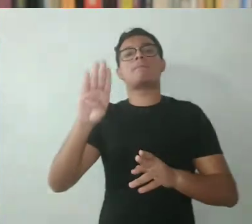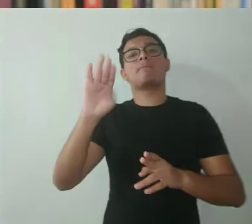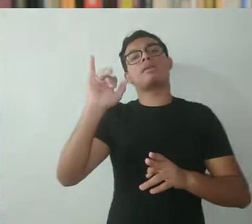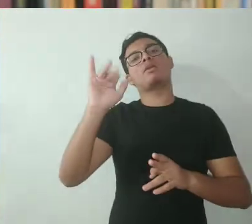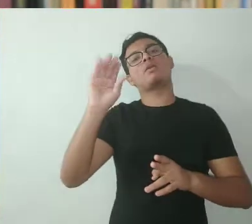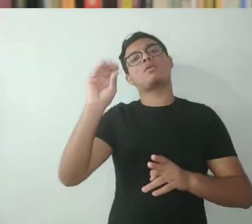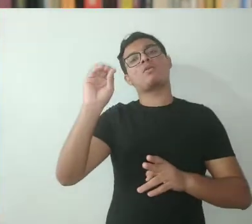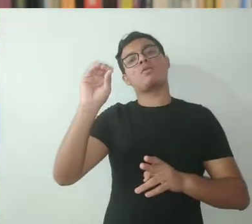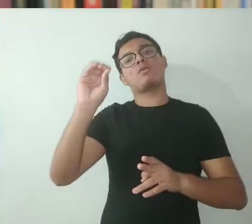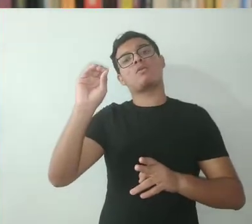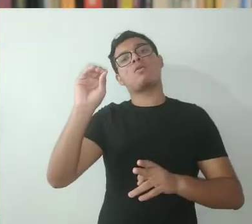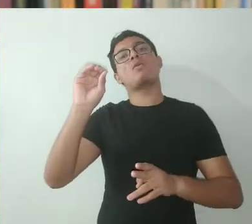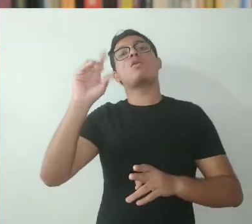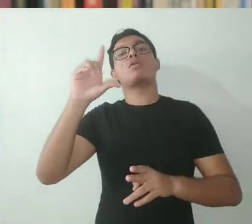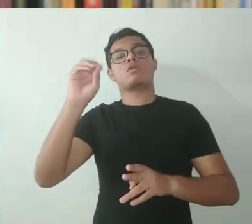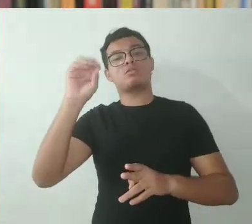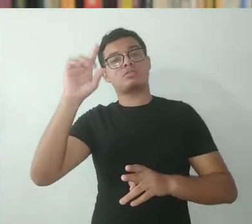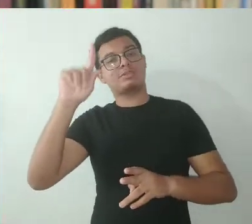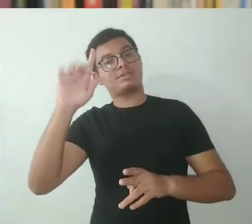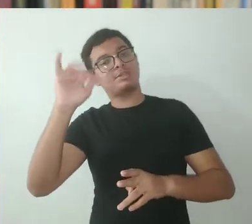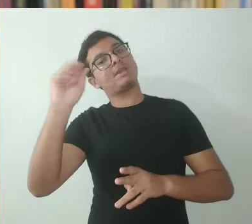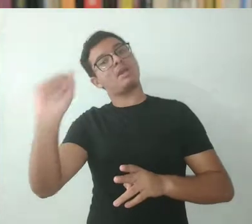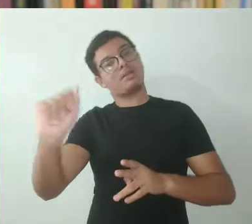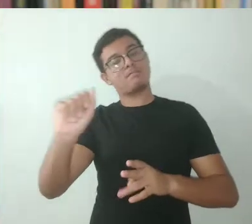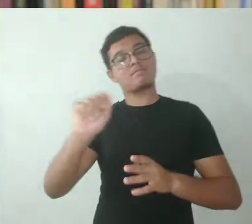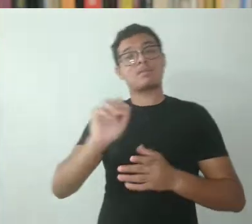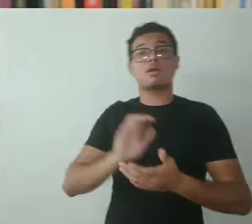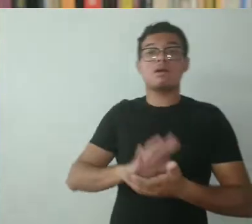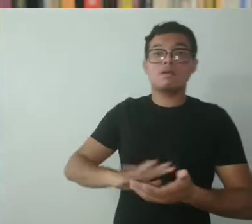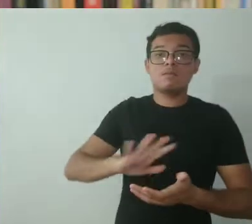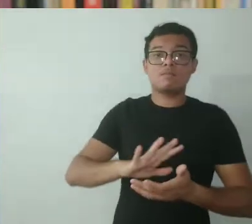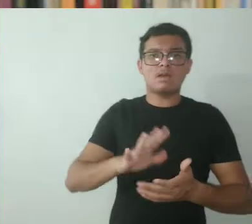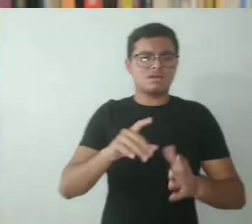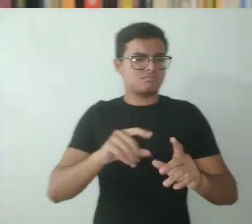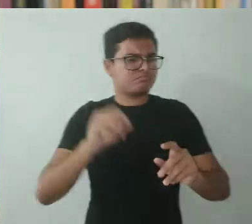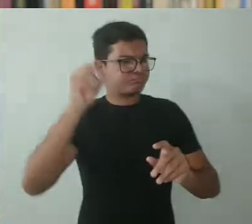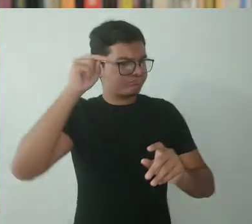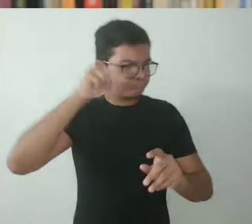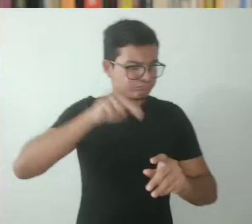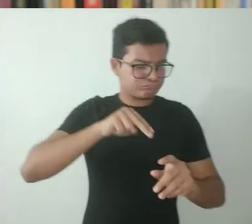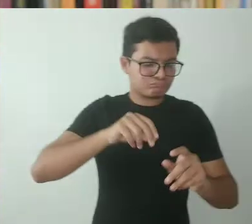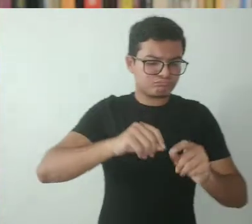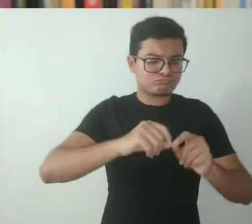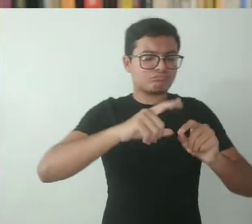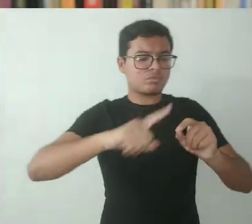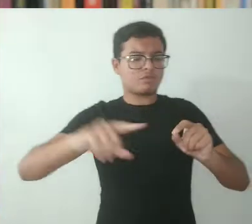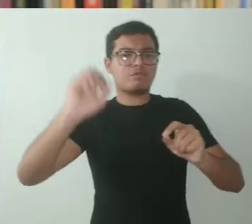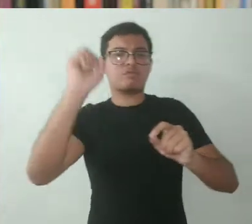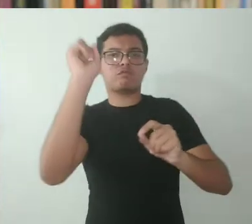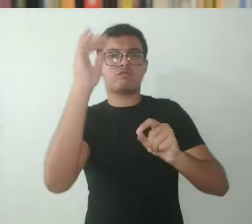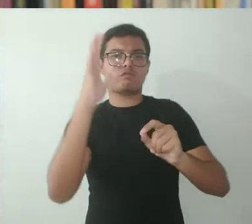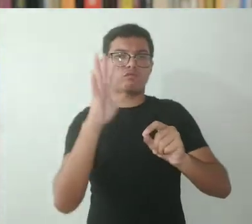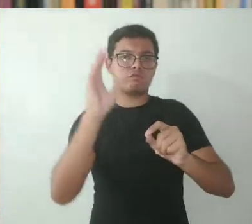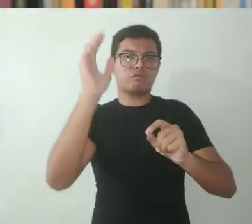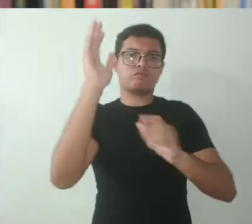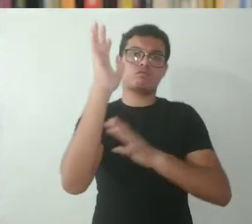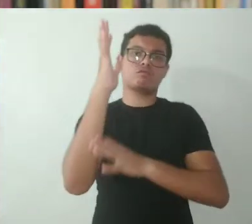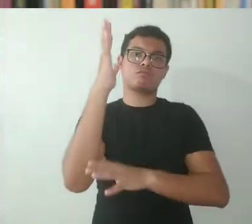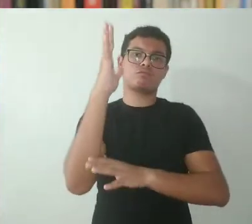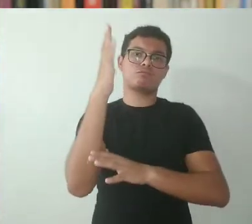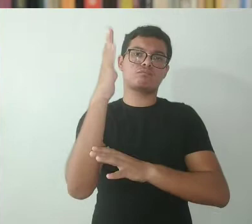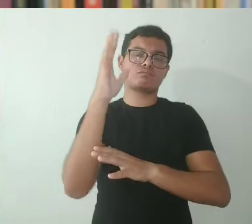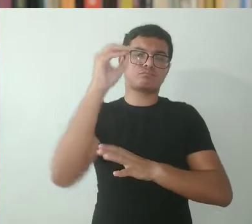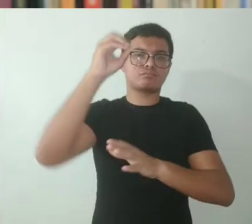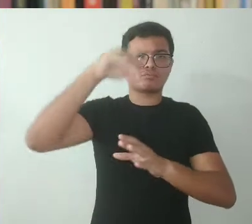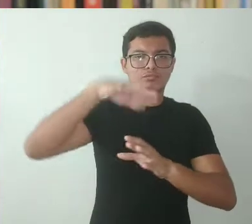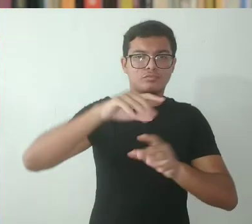você quer enxergar as células de uma folha, você vai colocar essa folha no microscópio e você vai